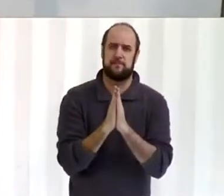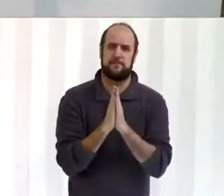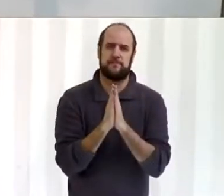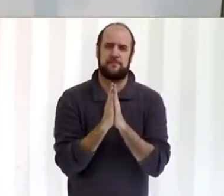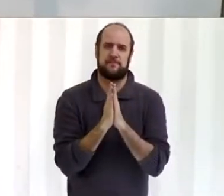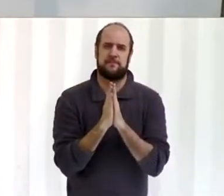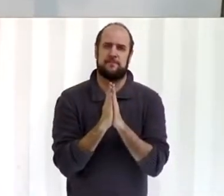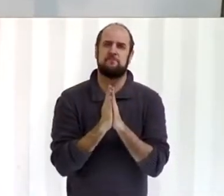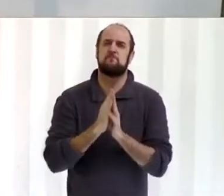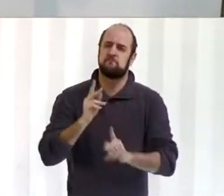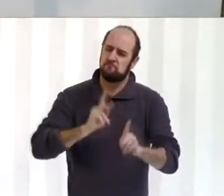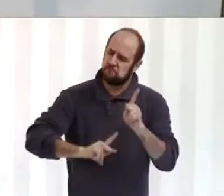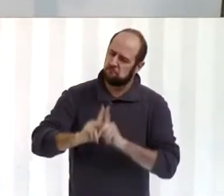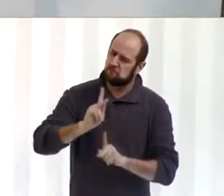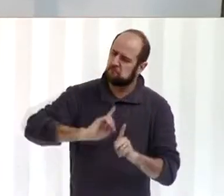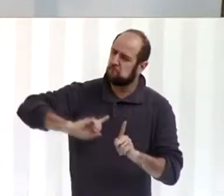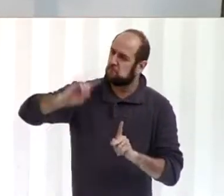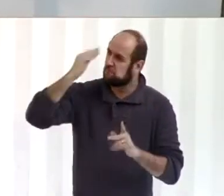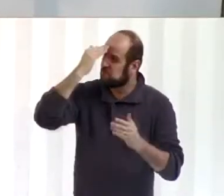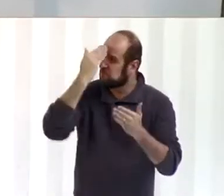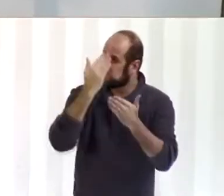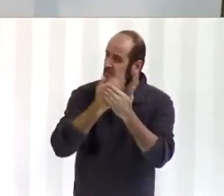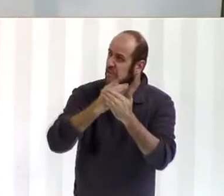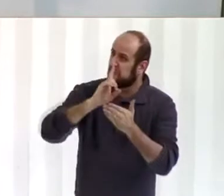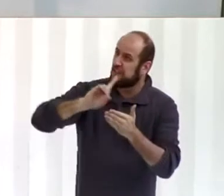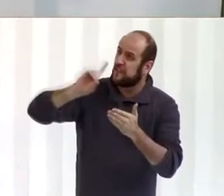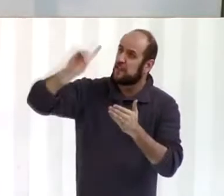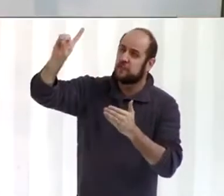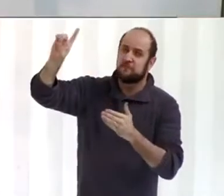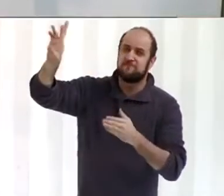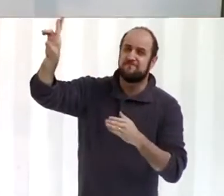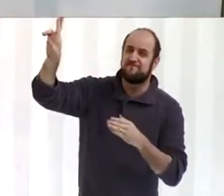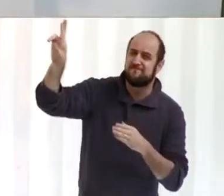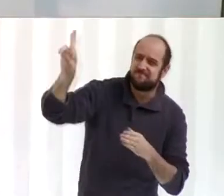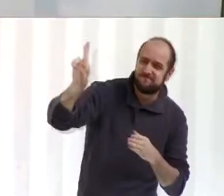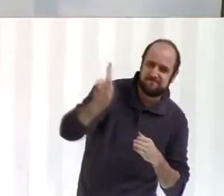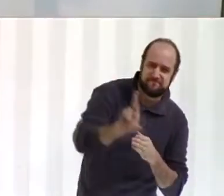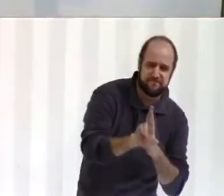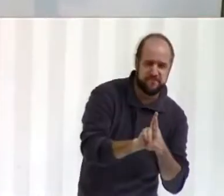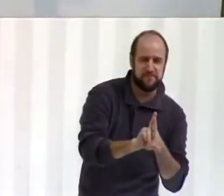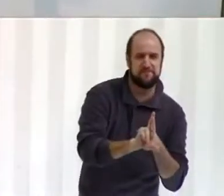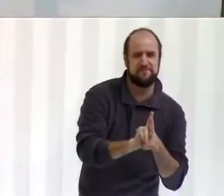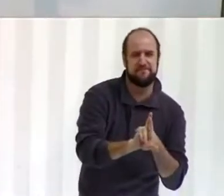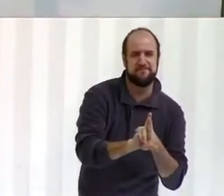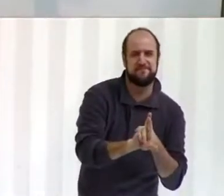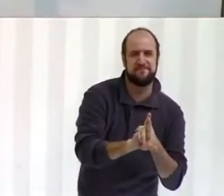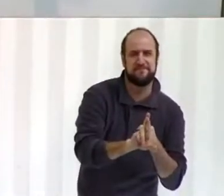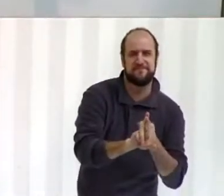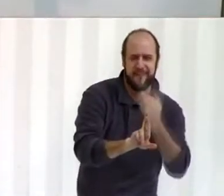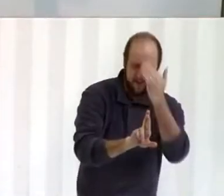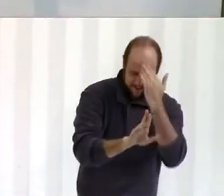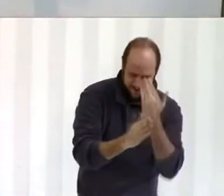O povo de Deus acredita num Deus que responde orações.